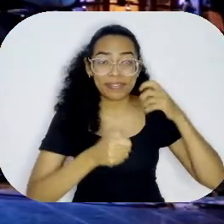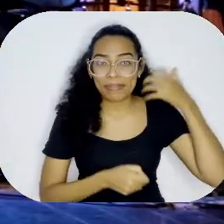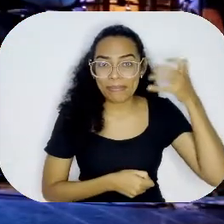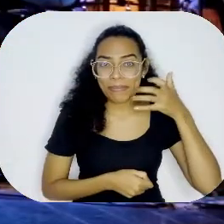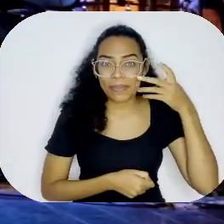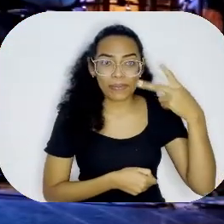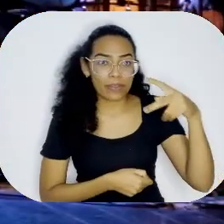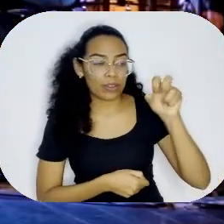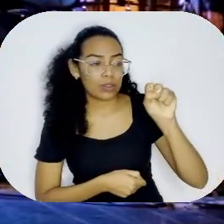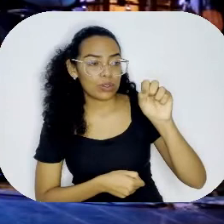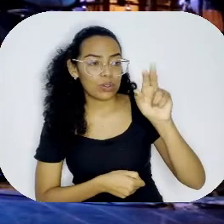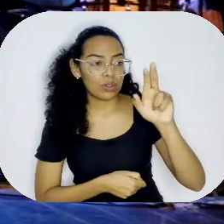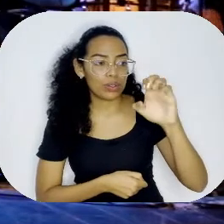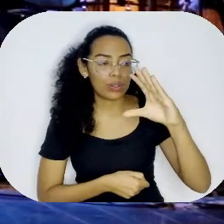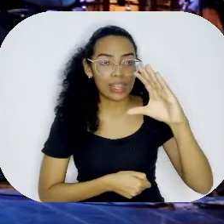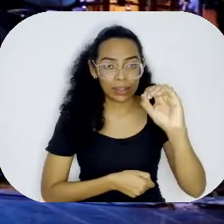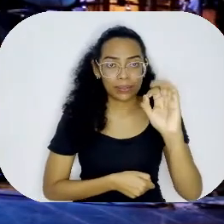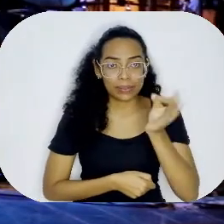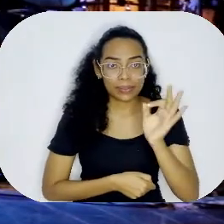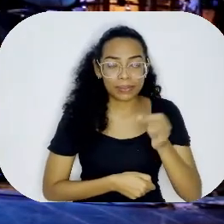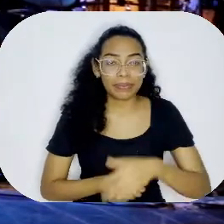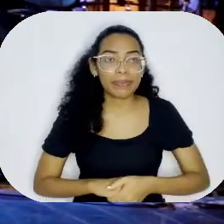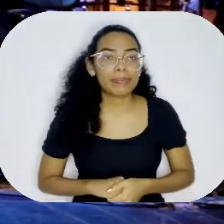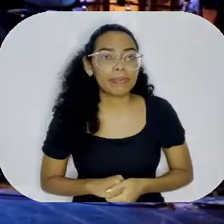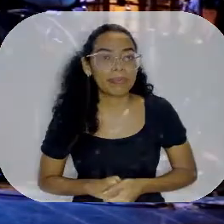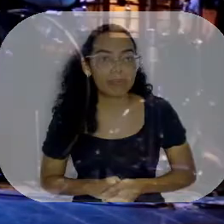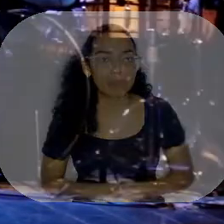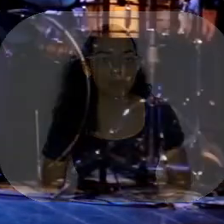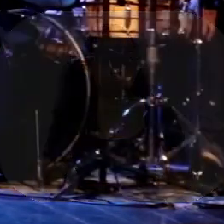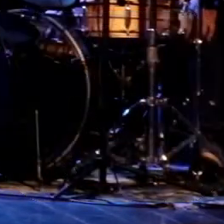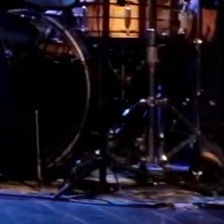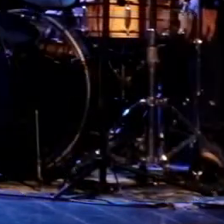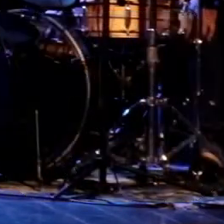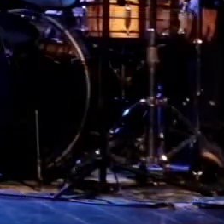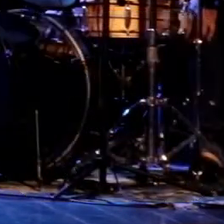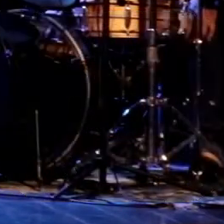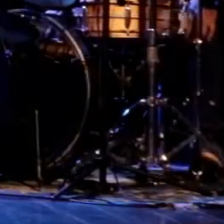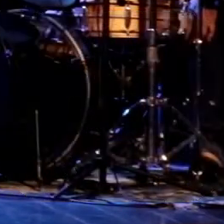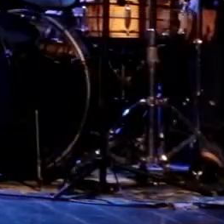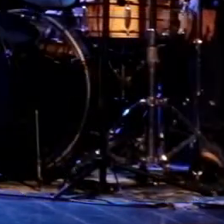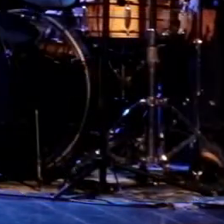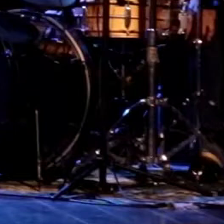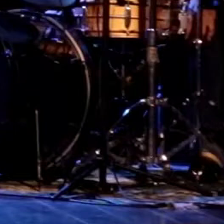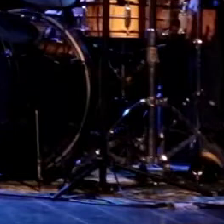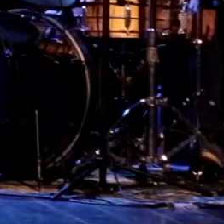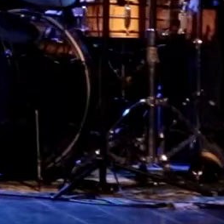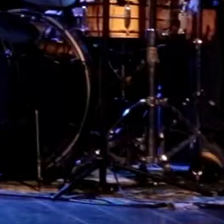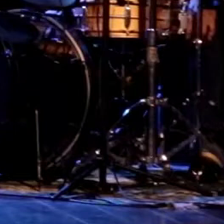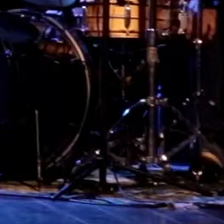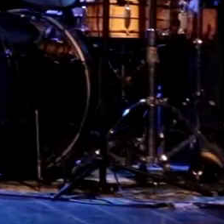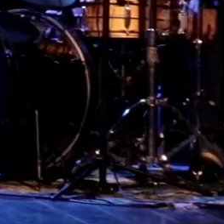Agora ele vai fazer uma canção em sueco. Lu, toca aí com o homem, viu? Tack så mycket. Det är väldigt trevligt att vara här